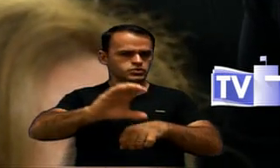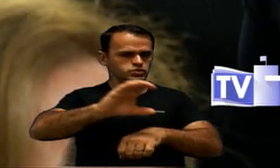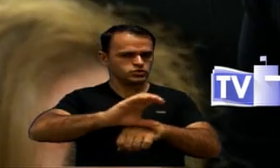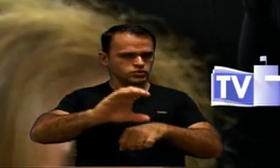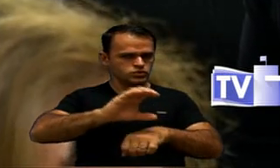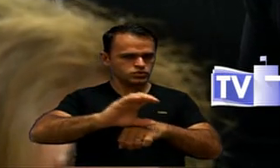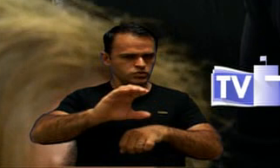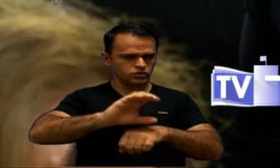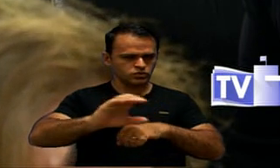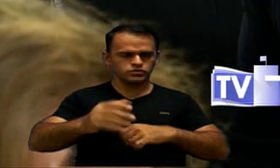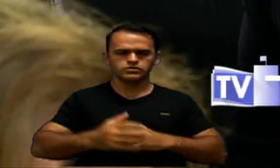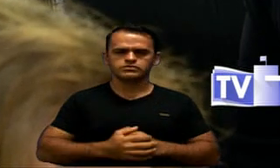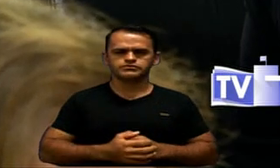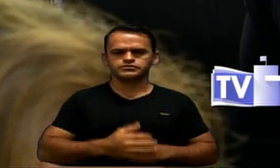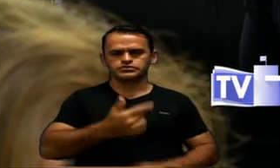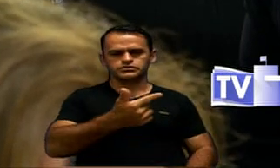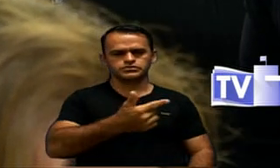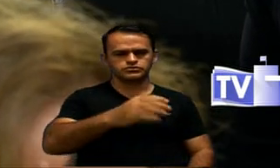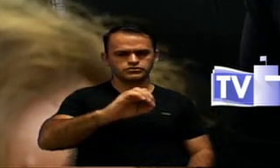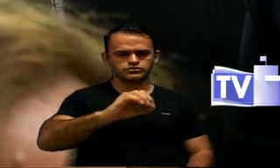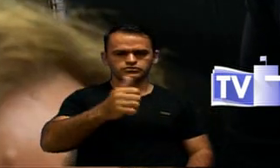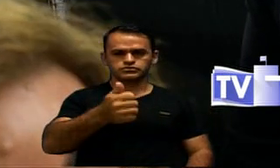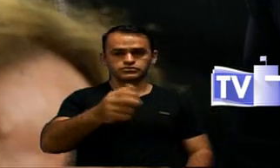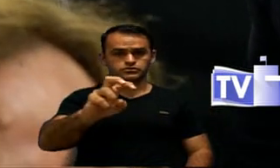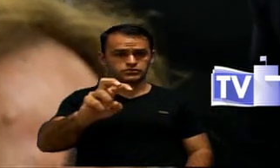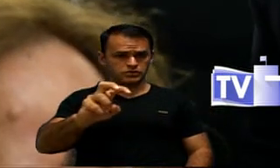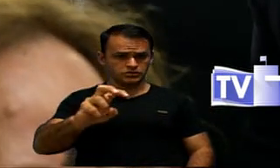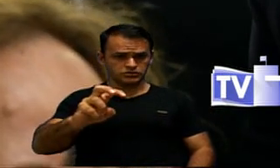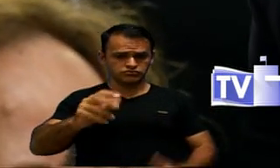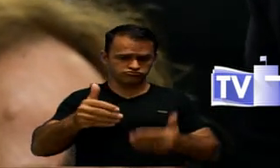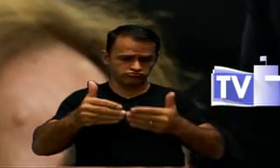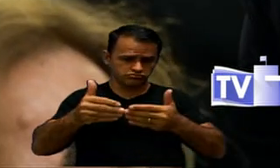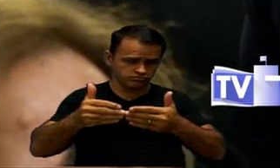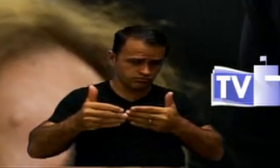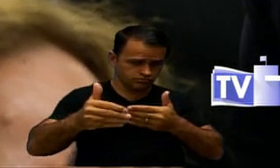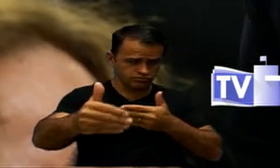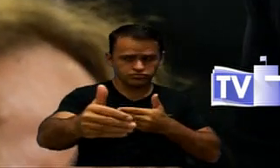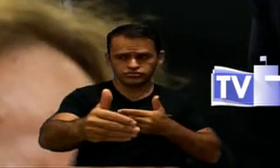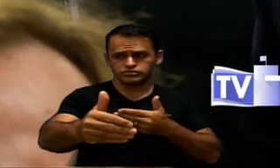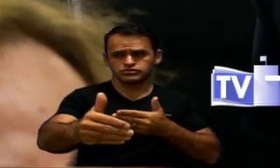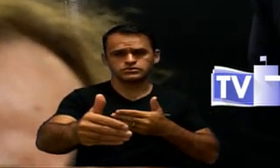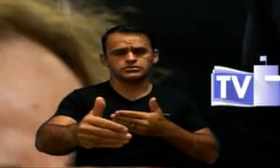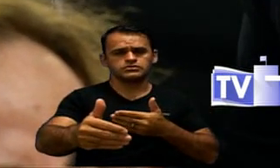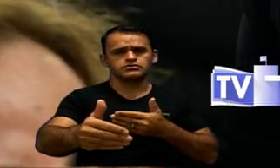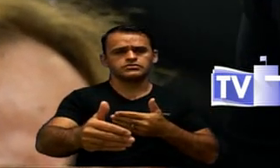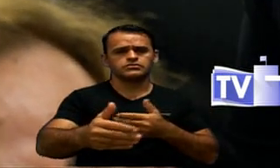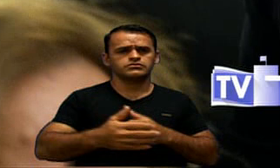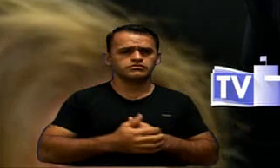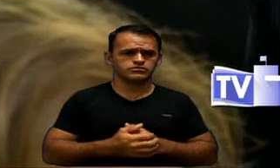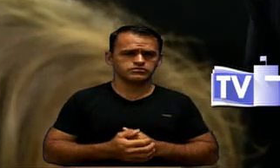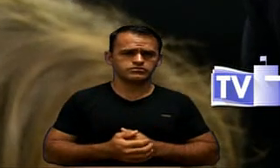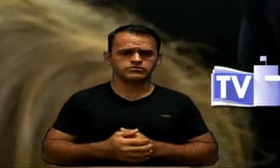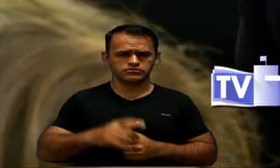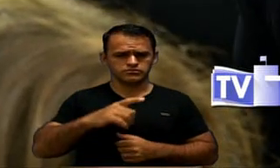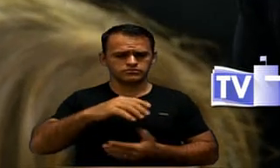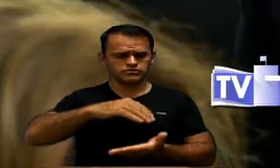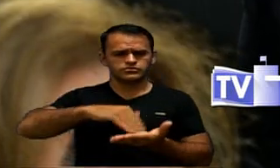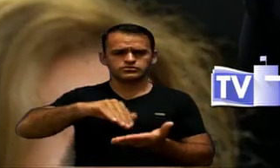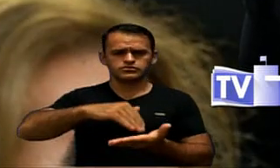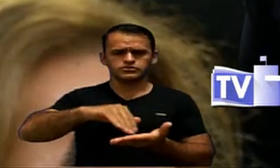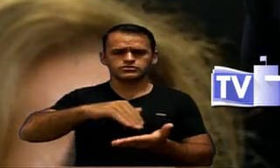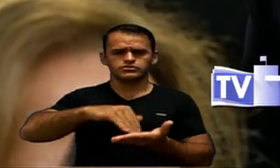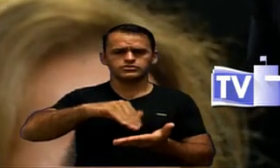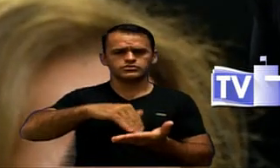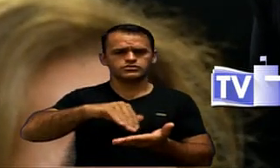de 2015 até então, a matriz curricular da SENASP, da Secretaria